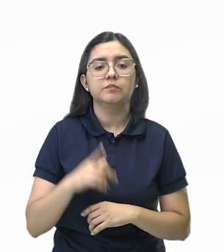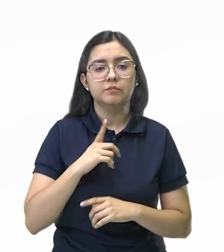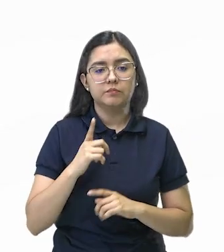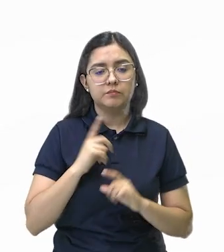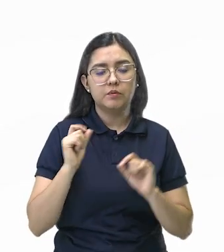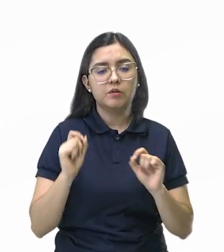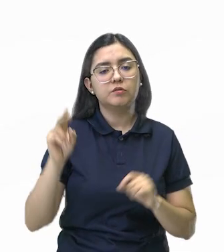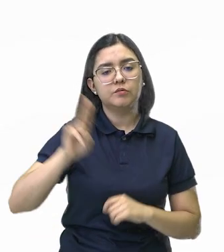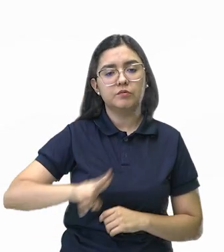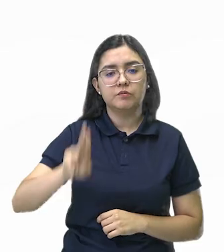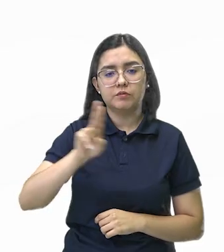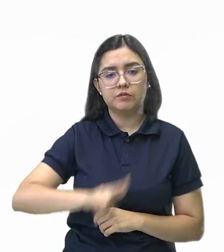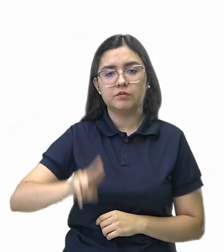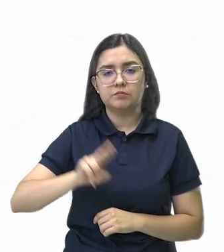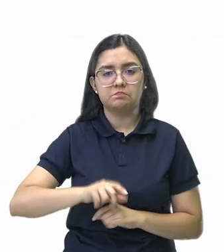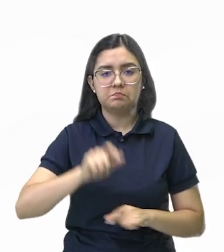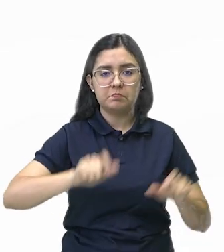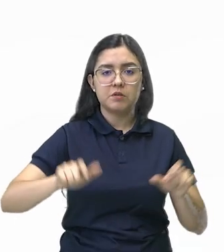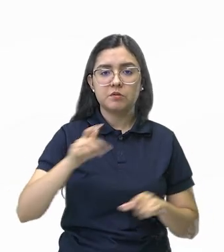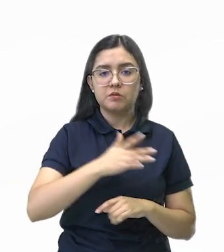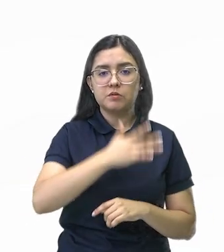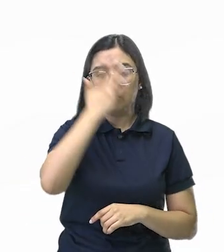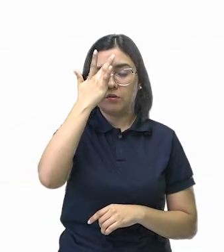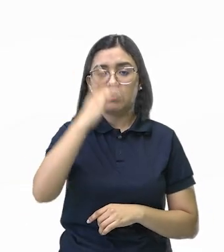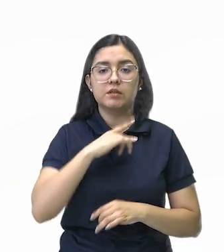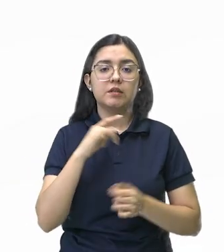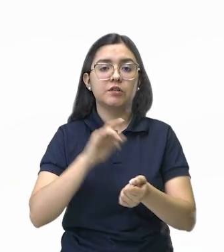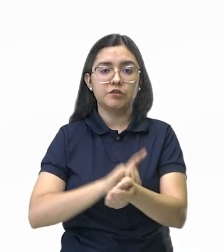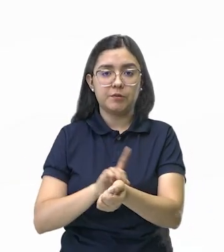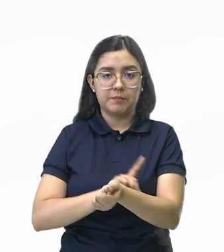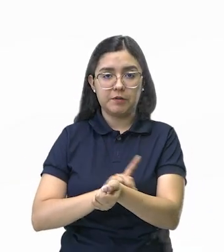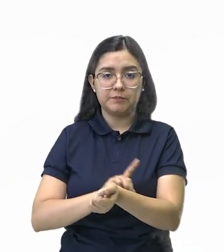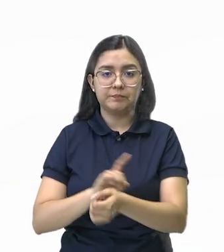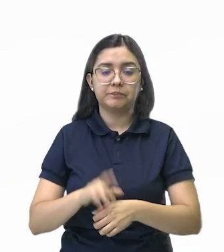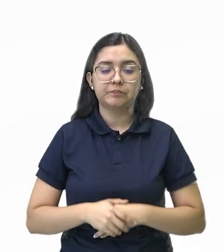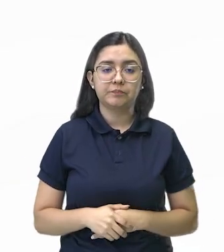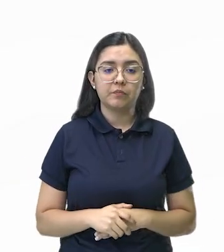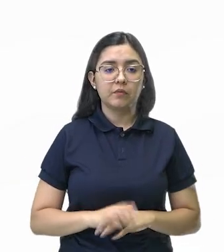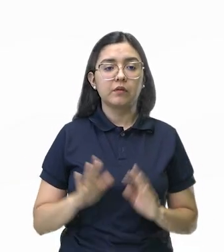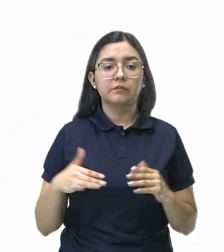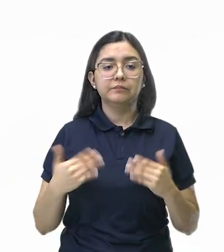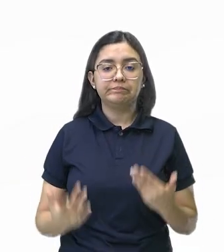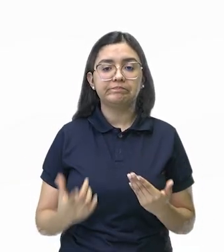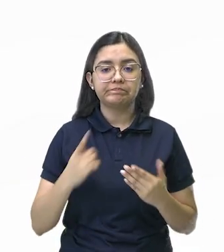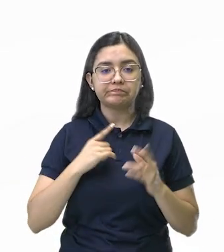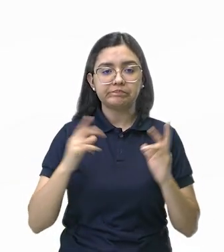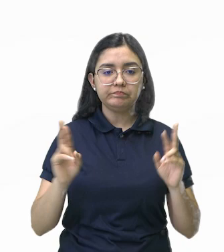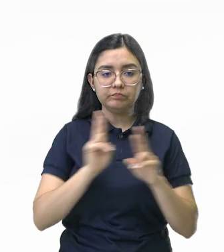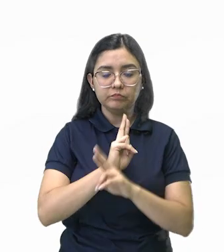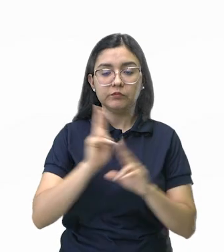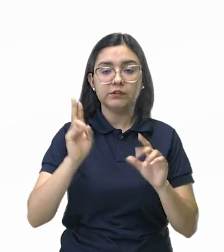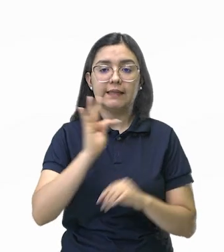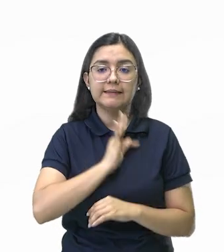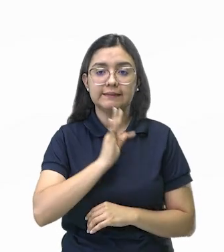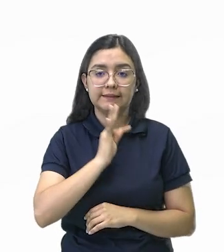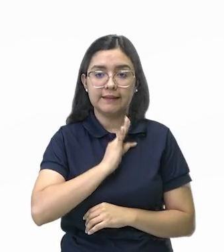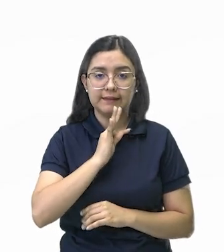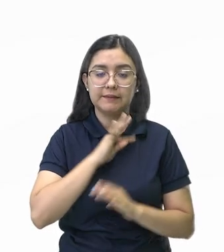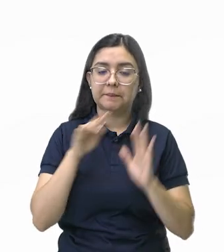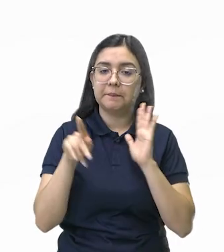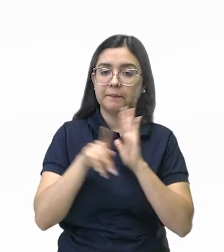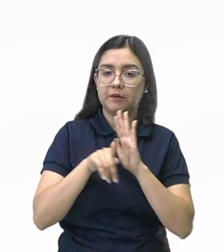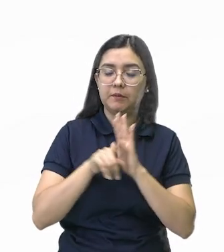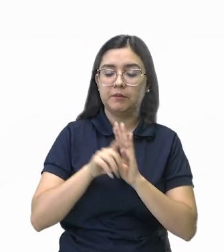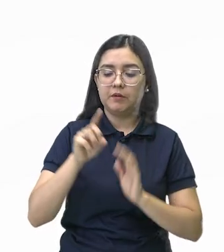manipulada, pode ser utilizada por pessoas que têm a diabetes, ok? Bom, e aí com relação a essa técnica, né, do